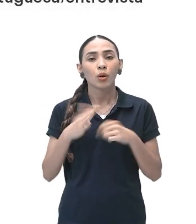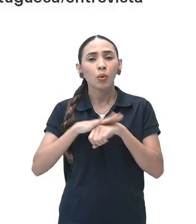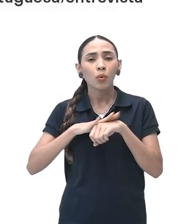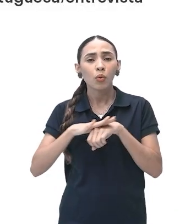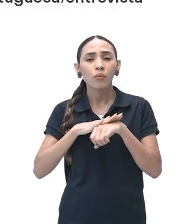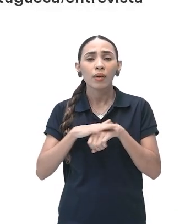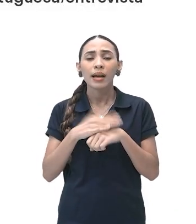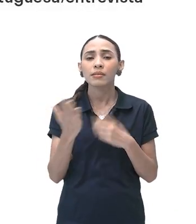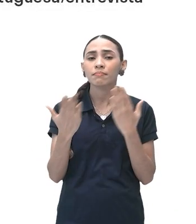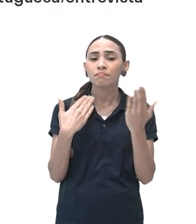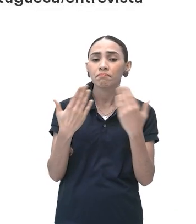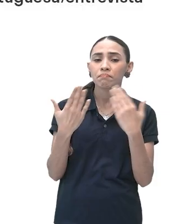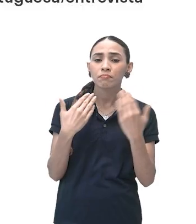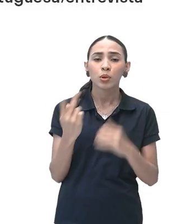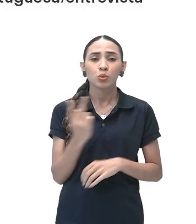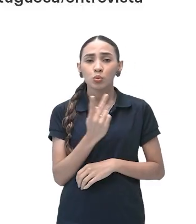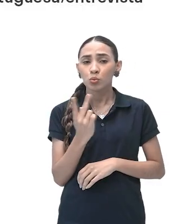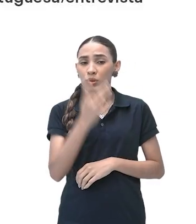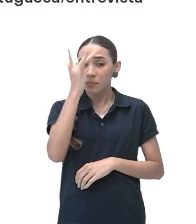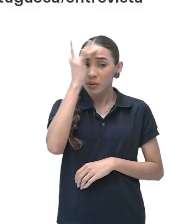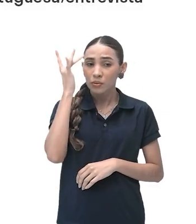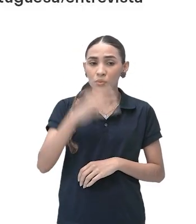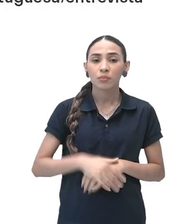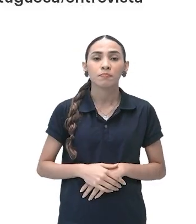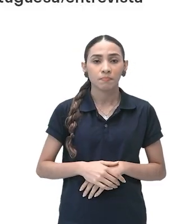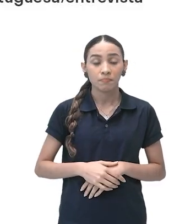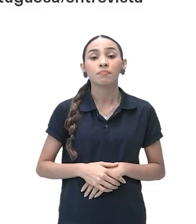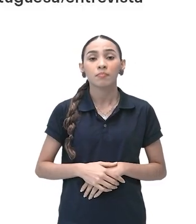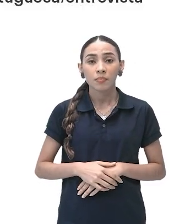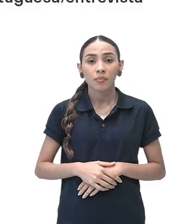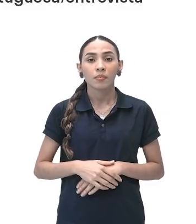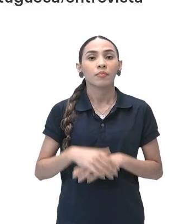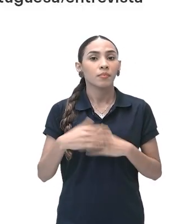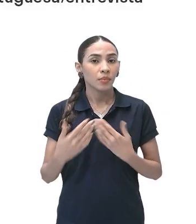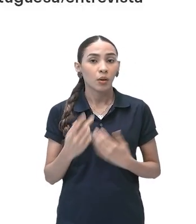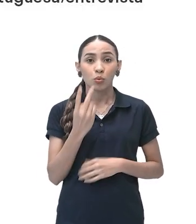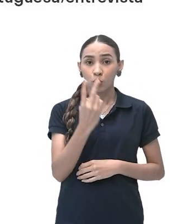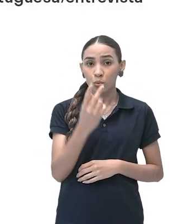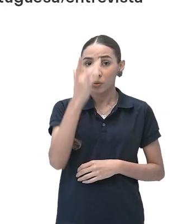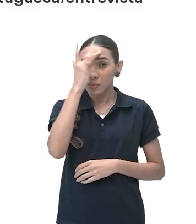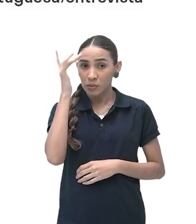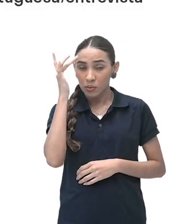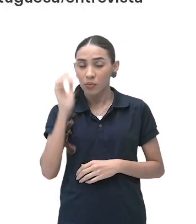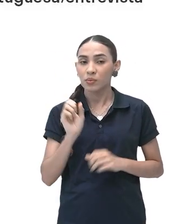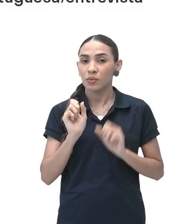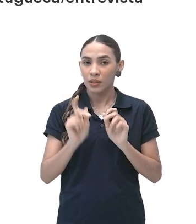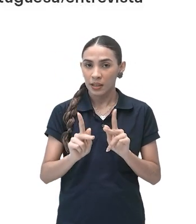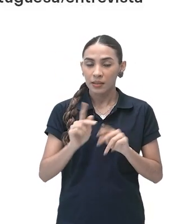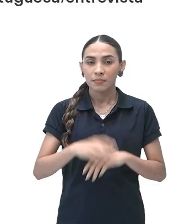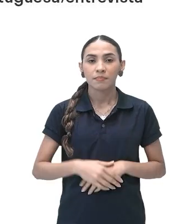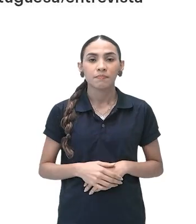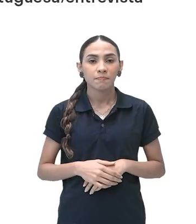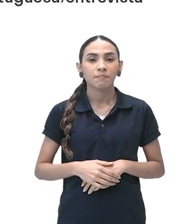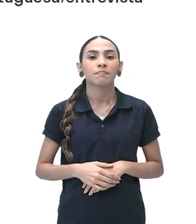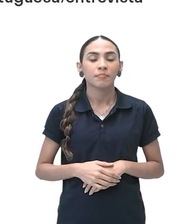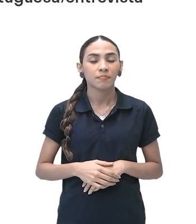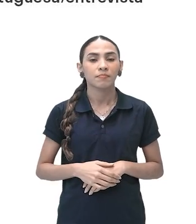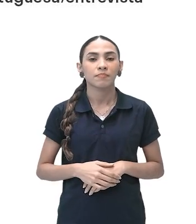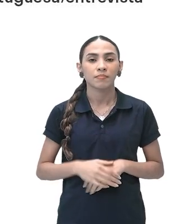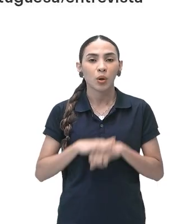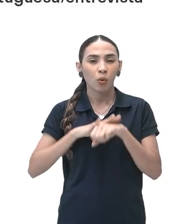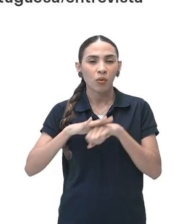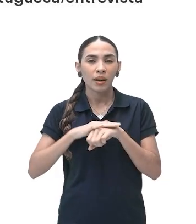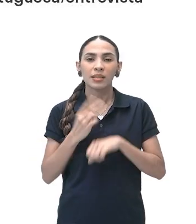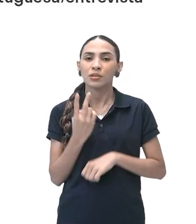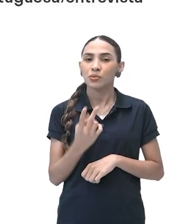diálogo? Uma conversa, correto, entre pelo menos duas pessoas, correto? A gente pressupõe diálogo,